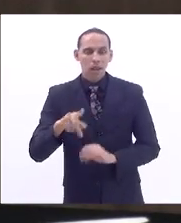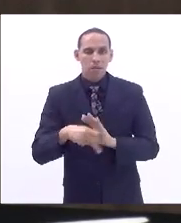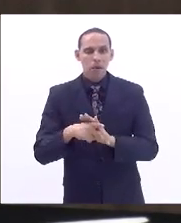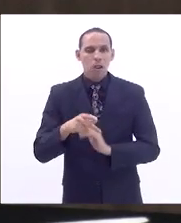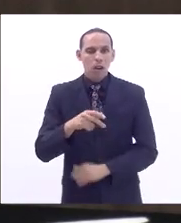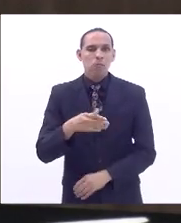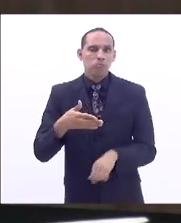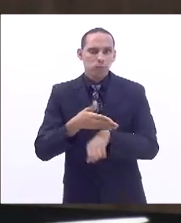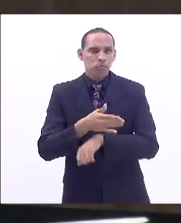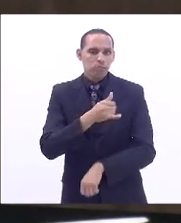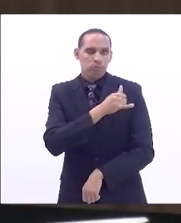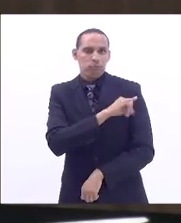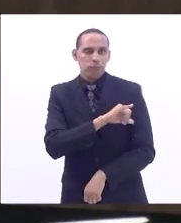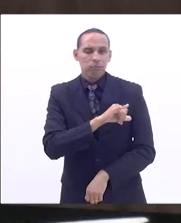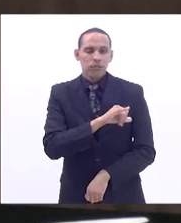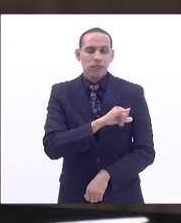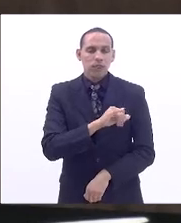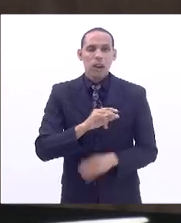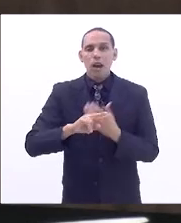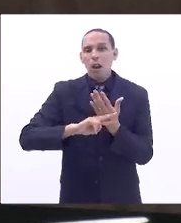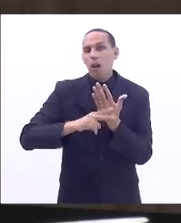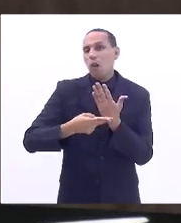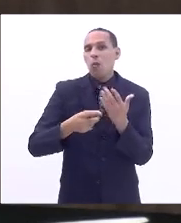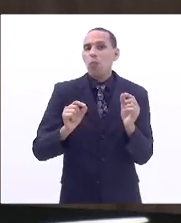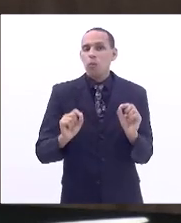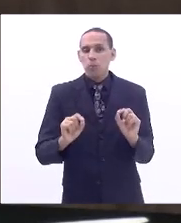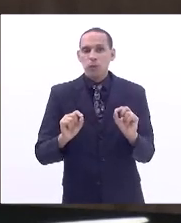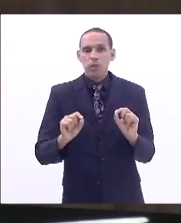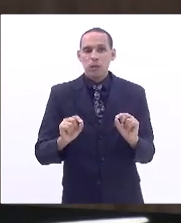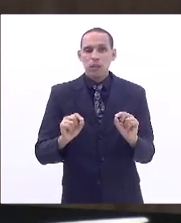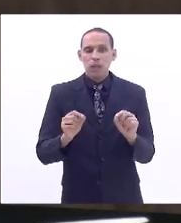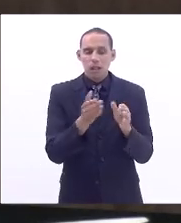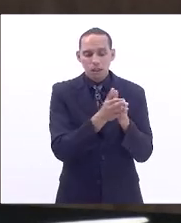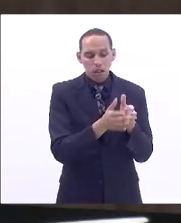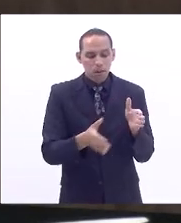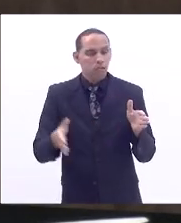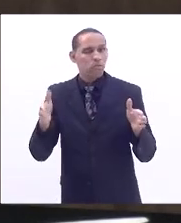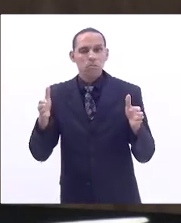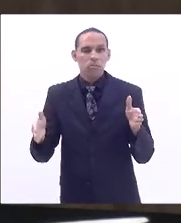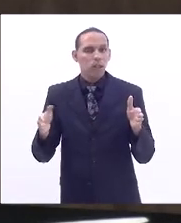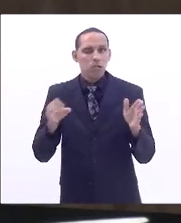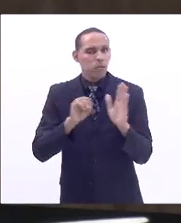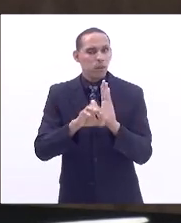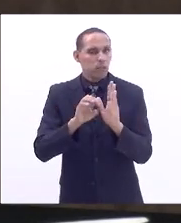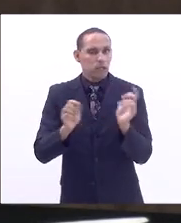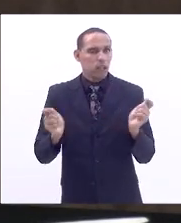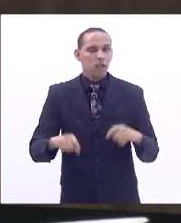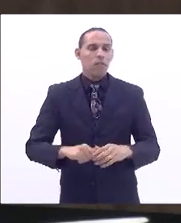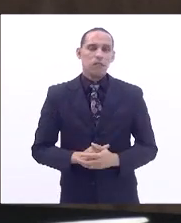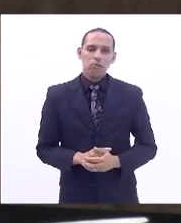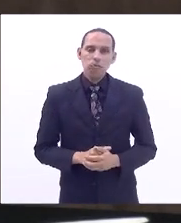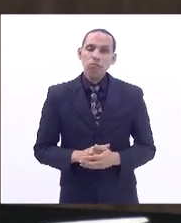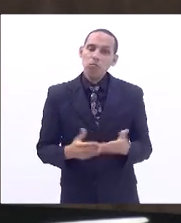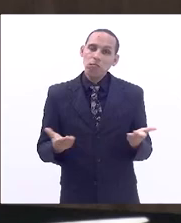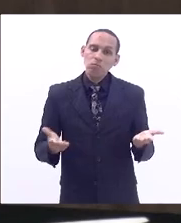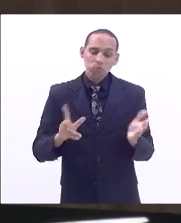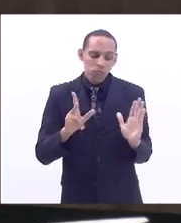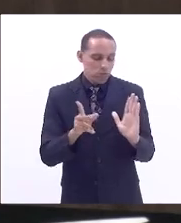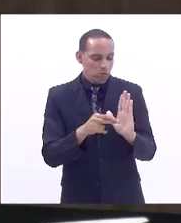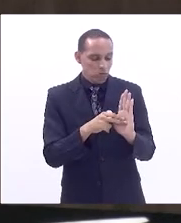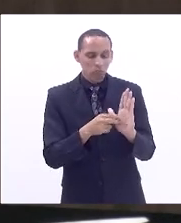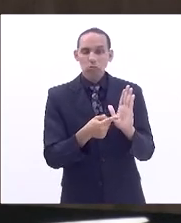RJ traz como consequência aí a possibilidade de extensão desse benefício então é uma